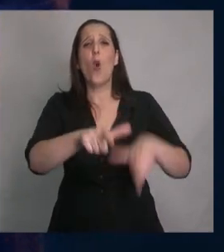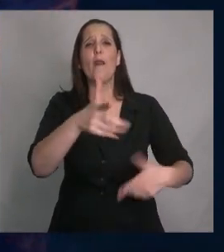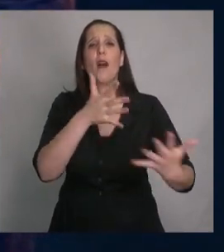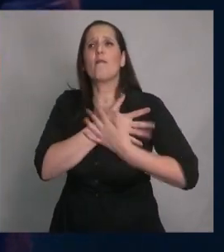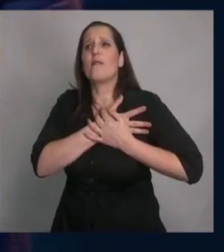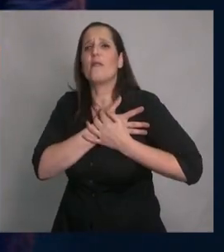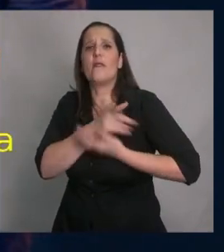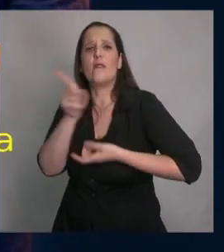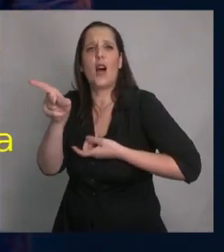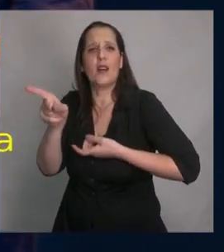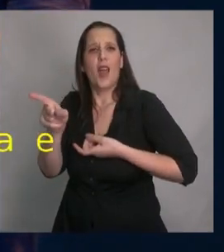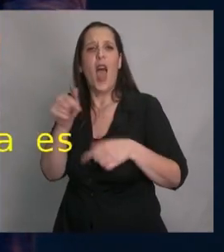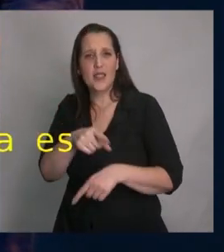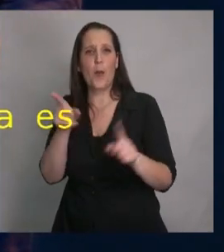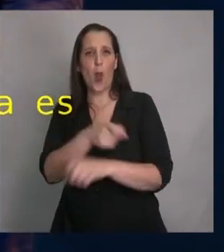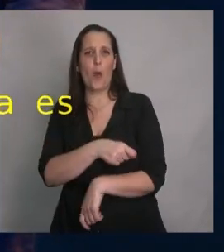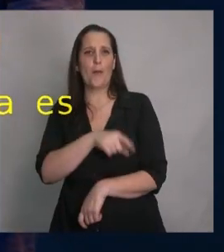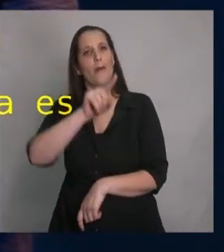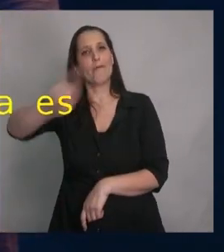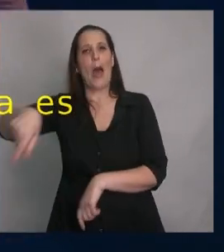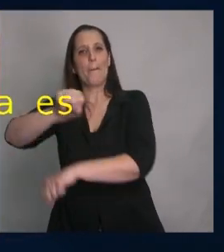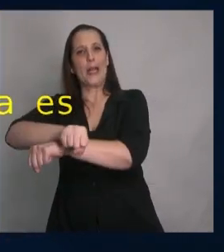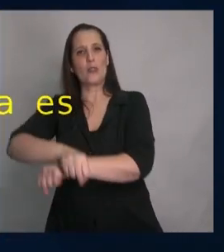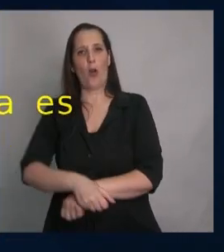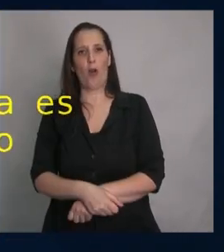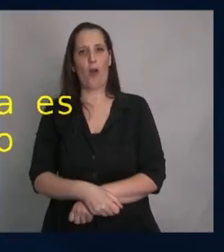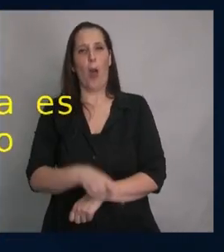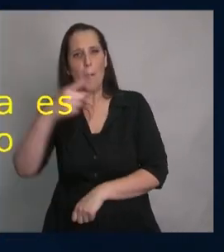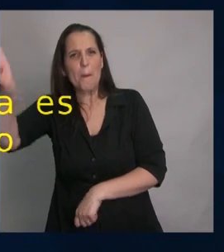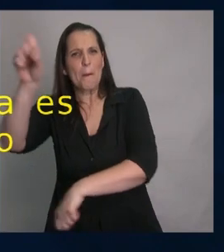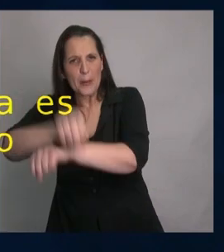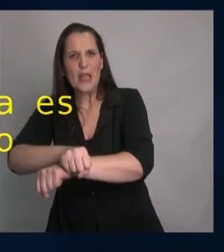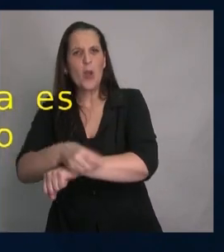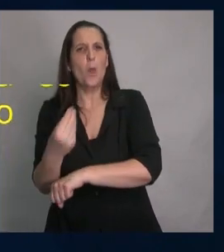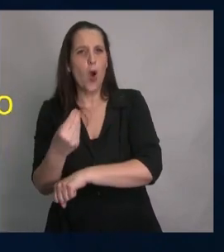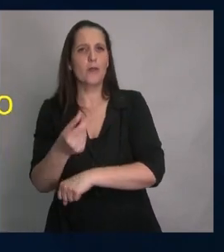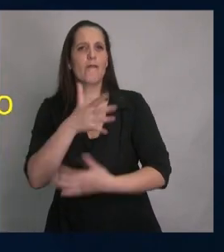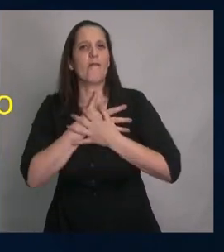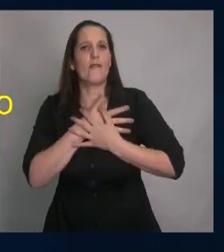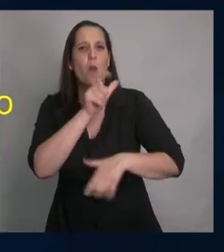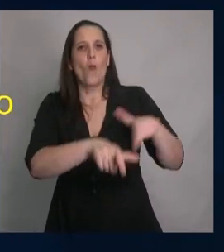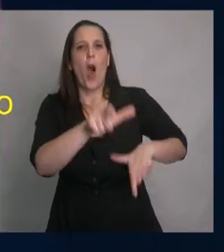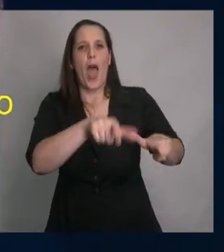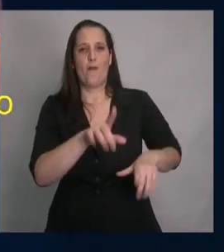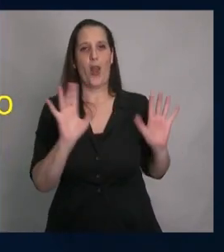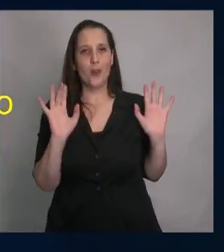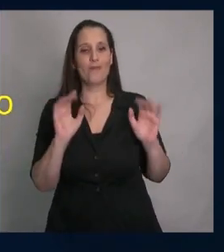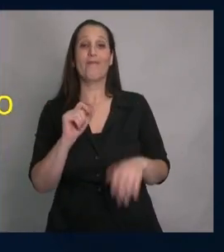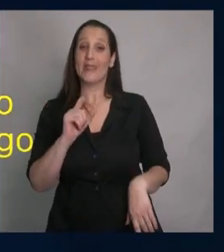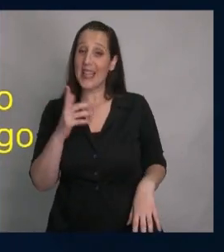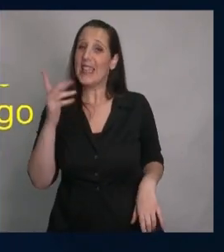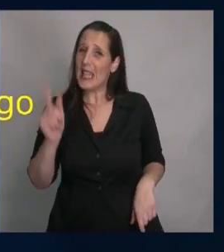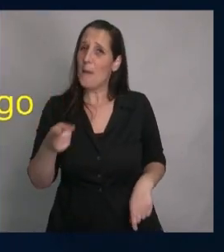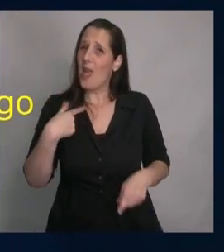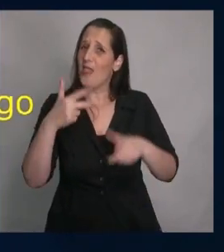prenderam Lula. Devo dizer que o papel dos Estados Unidos nesse processo, é